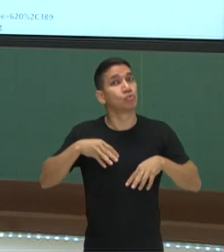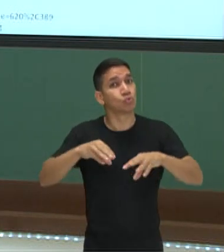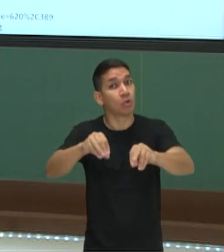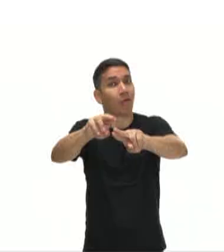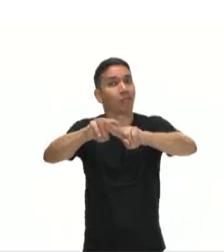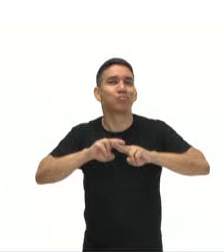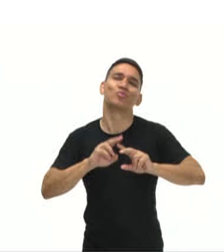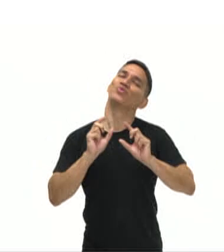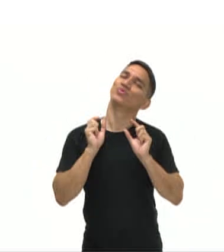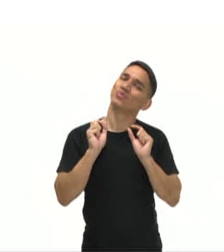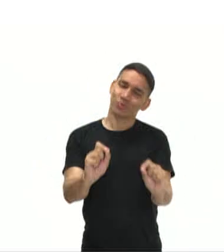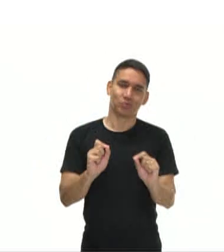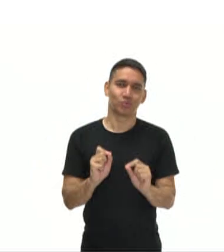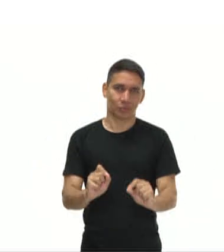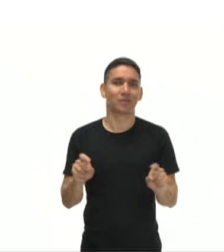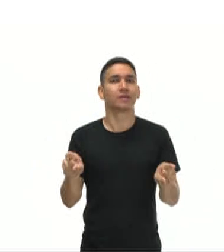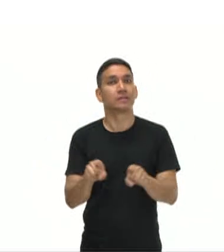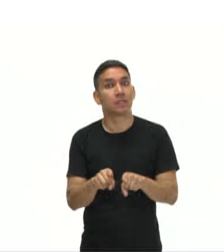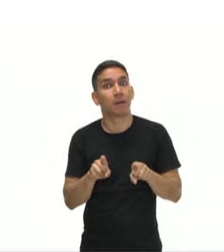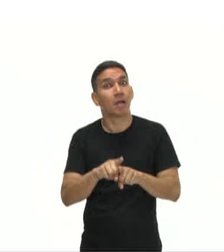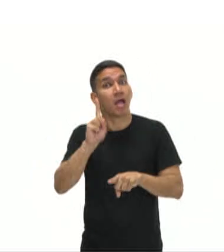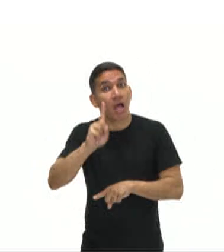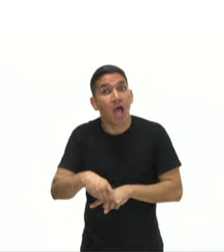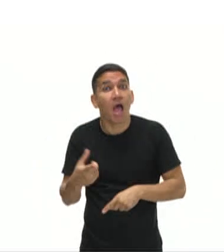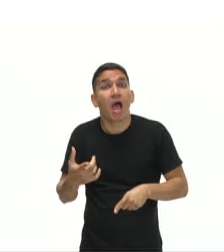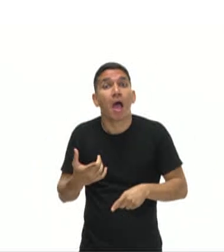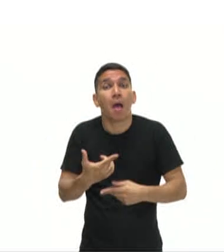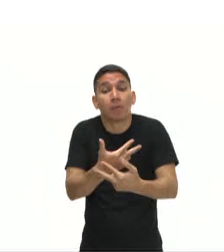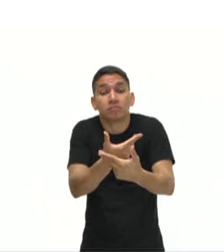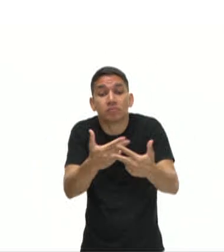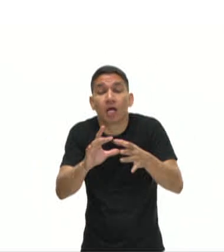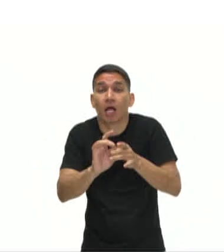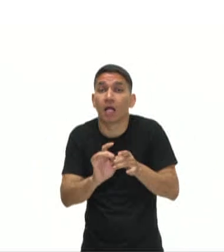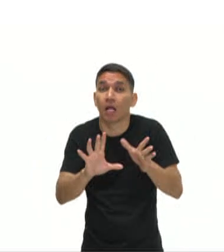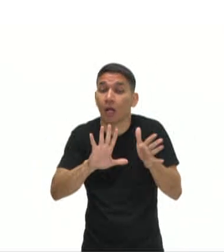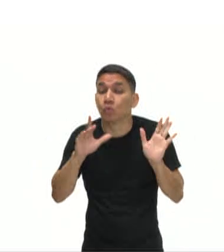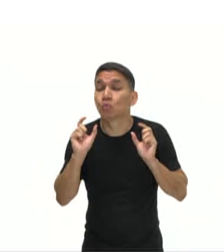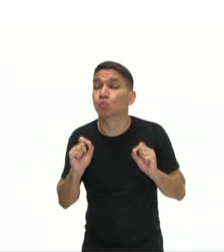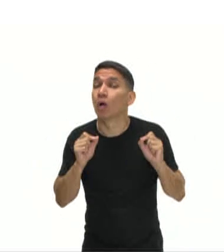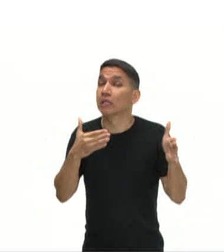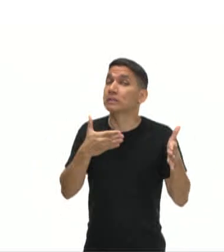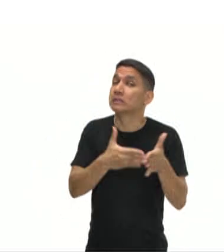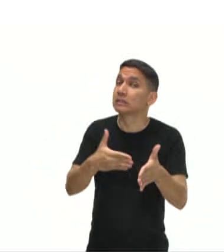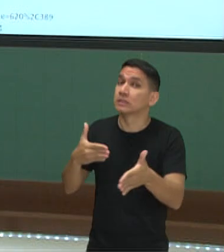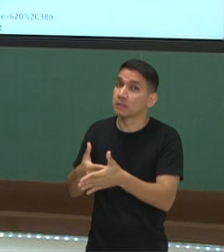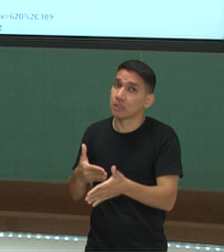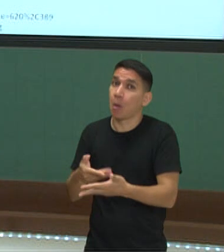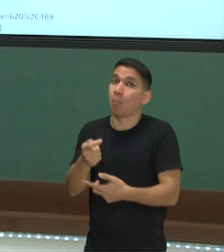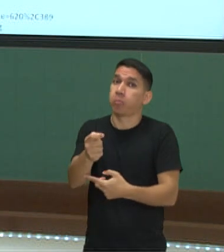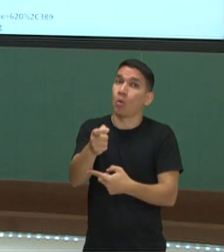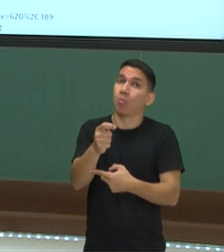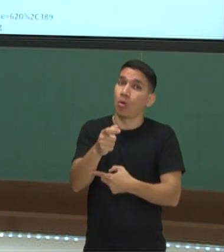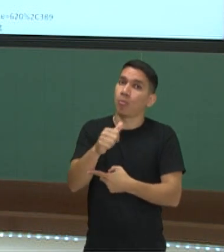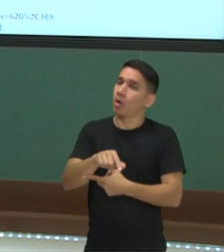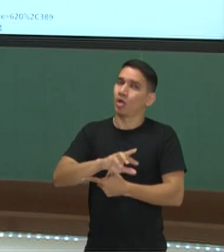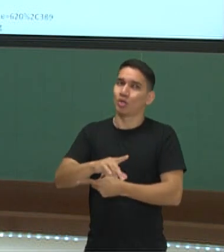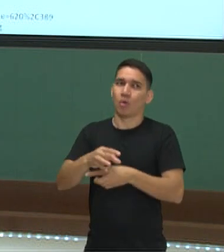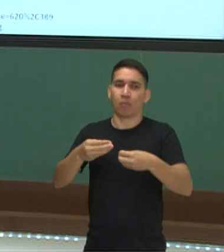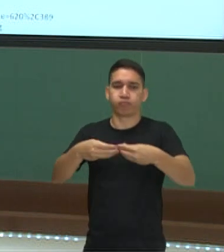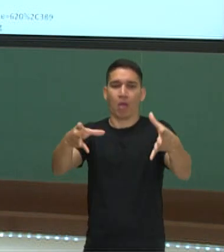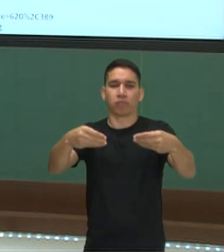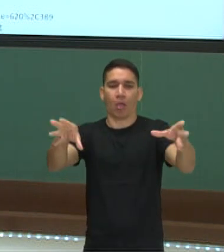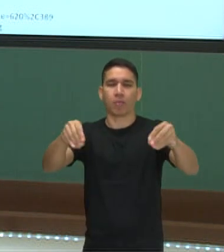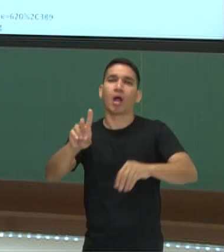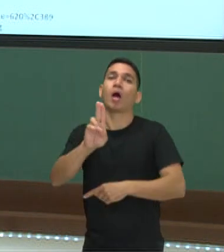essas razões e por também ser um recurso limitado, ou seja, eu tenho um limite